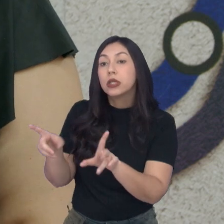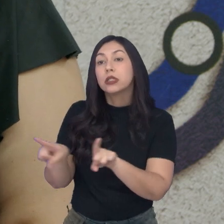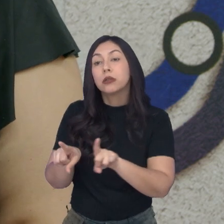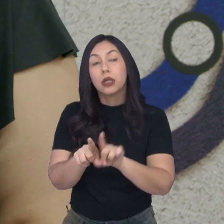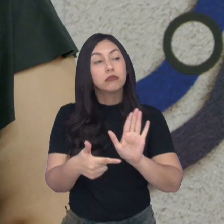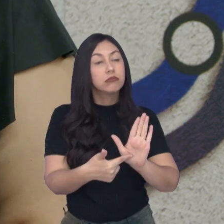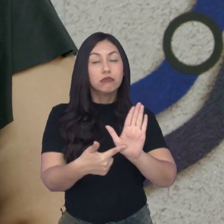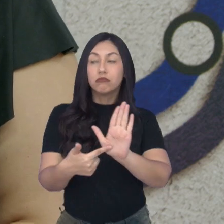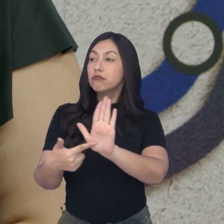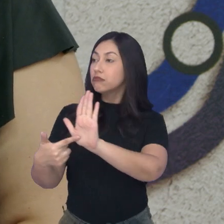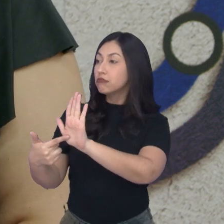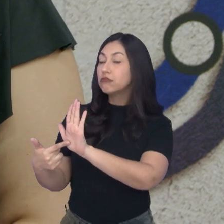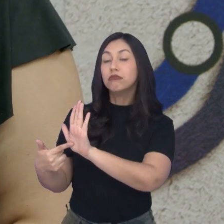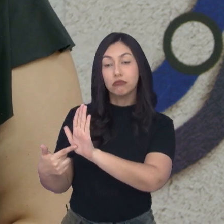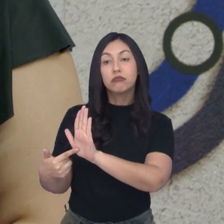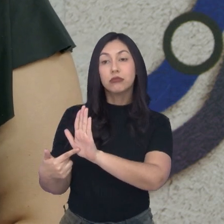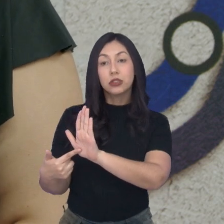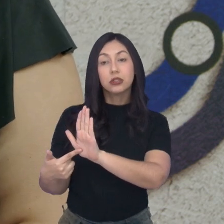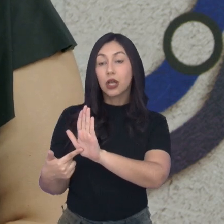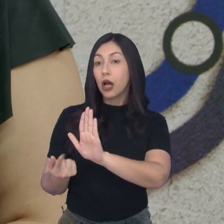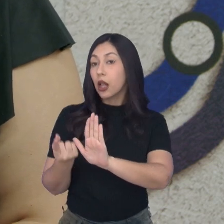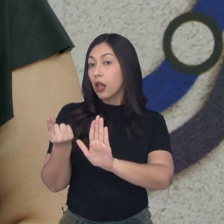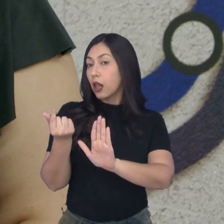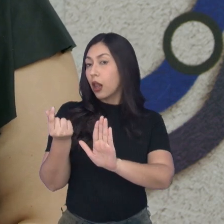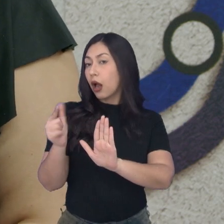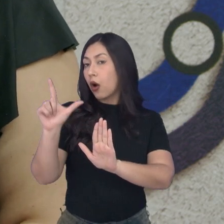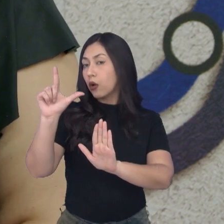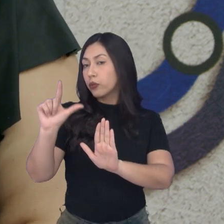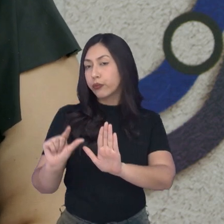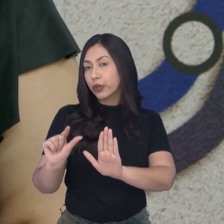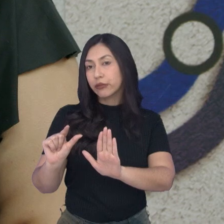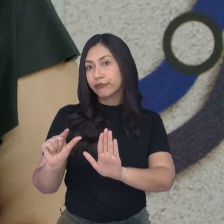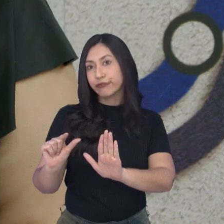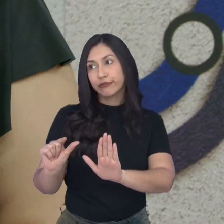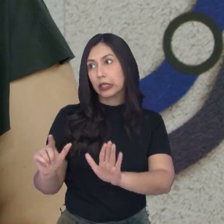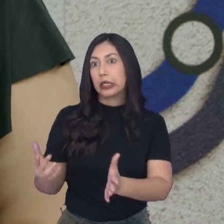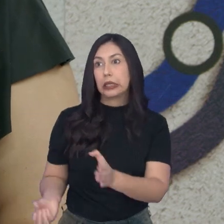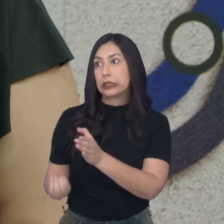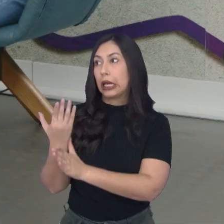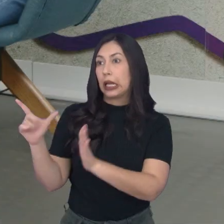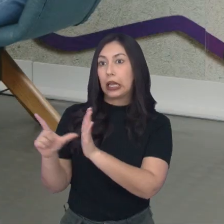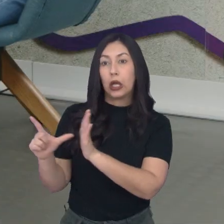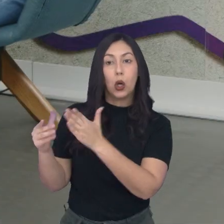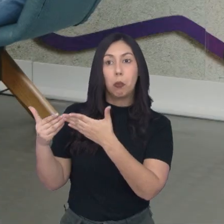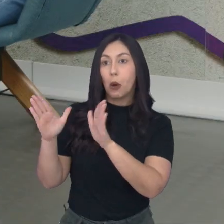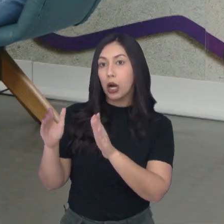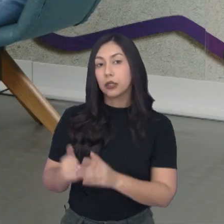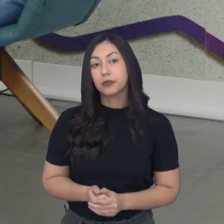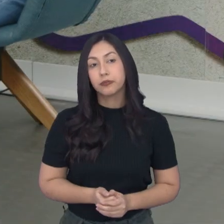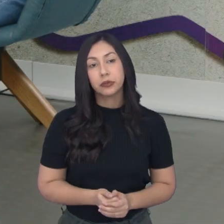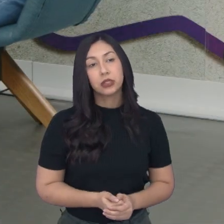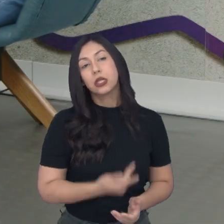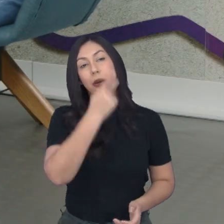pro público o seu produto, com um custo muito menor do que abrir um comércio. Exato. E para quem vai entrar?